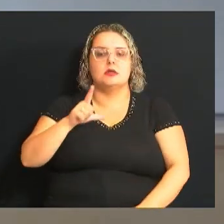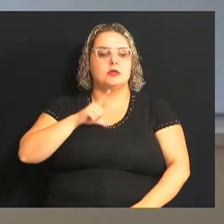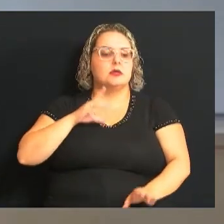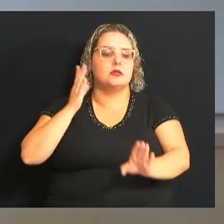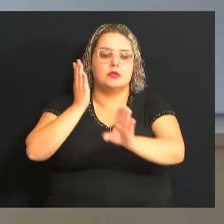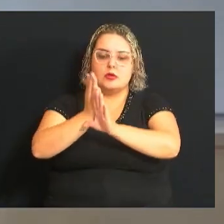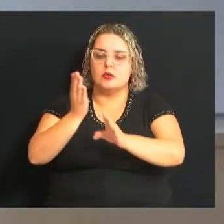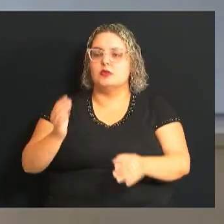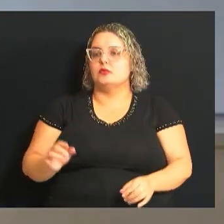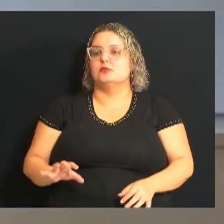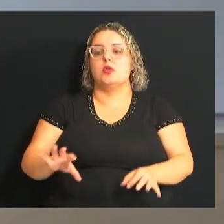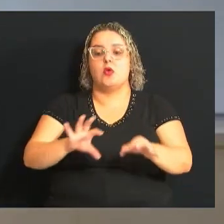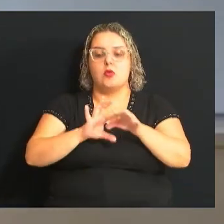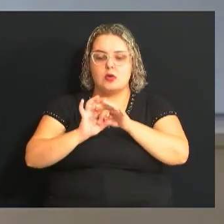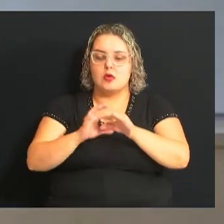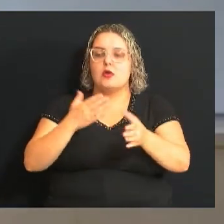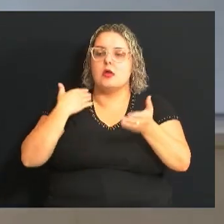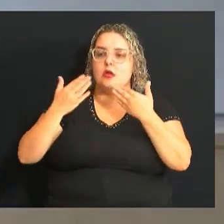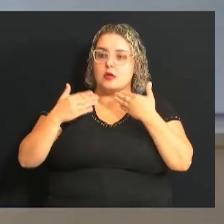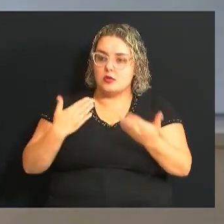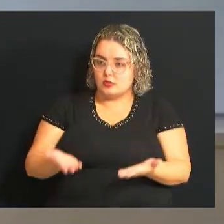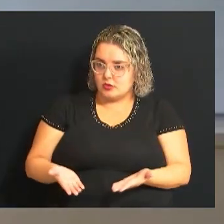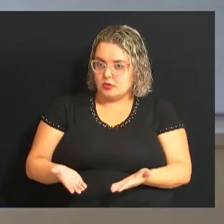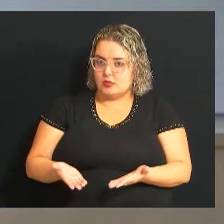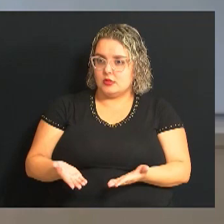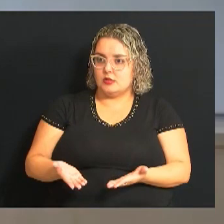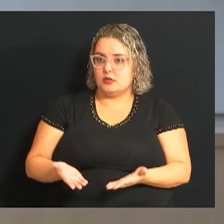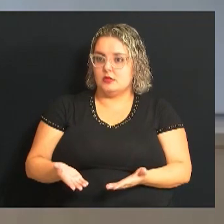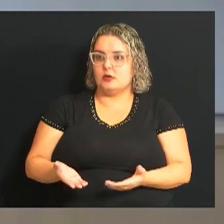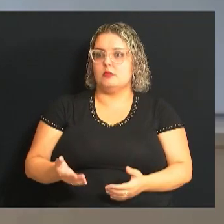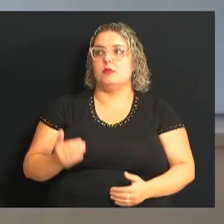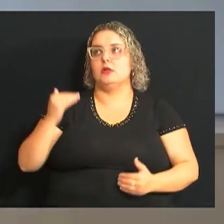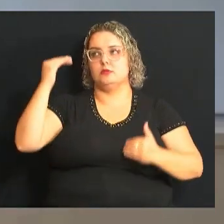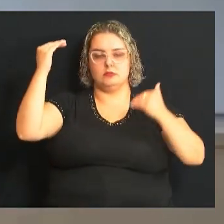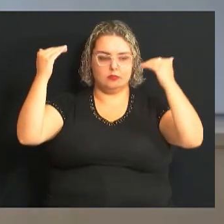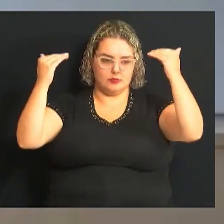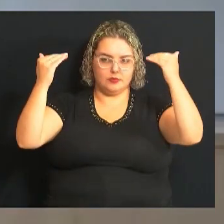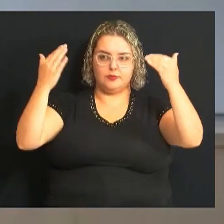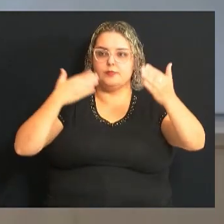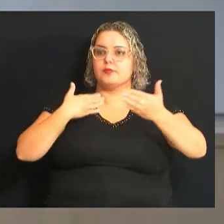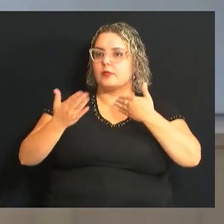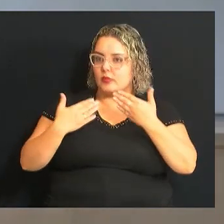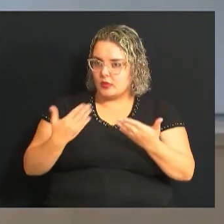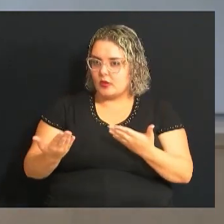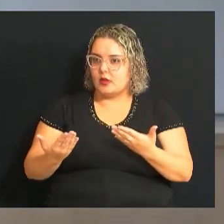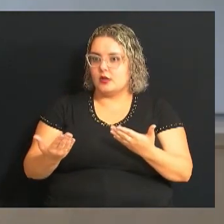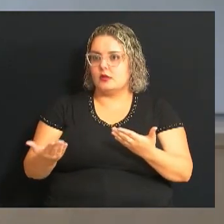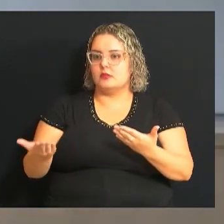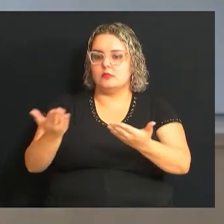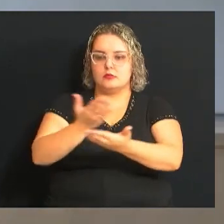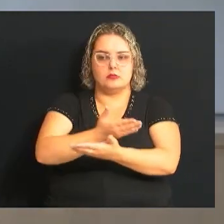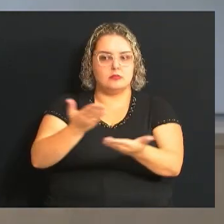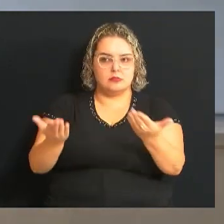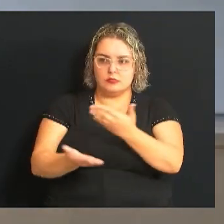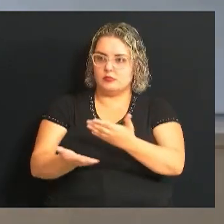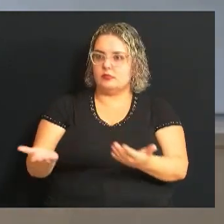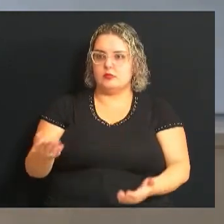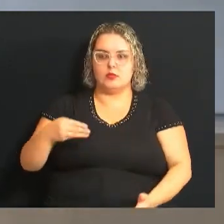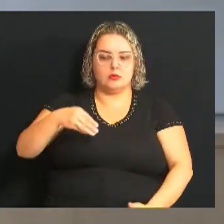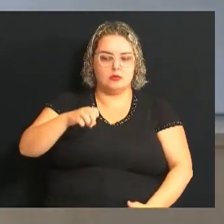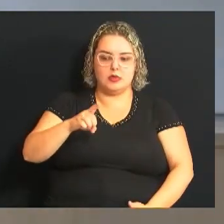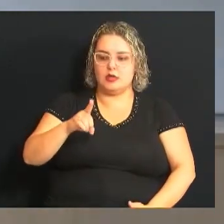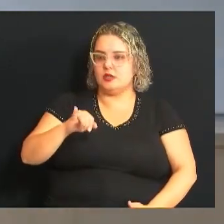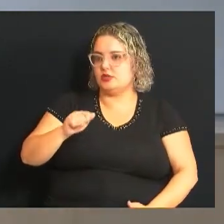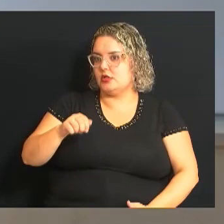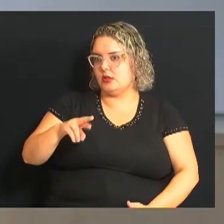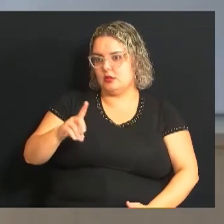reuniões e haver conversas. Mesmo que seja entre os adultos, essa conversa intermediada por um mediador, por exemplo, um